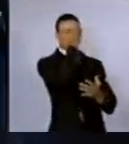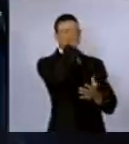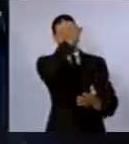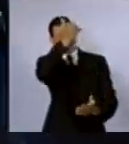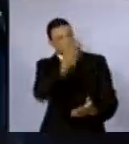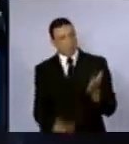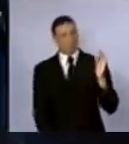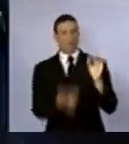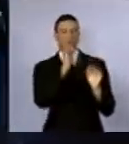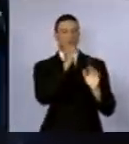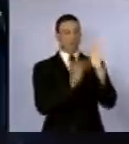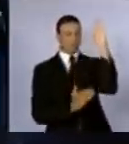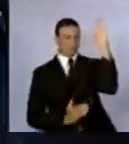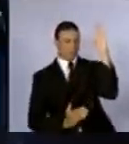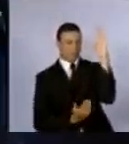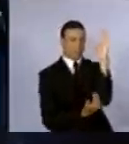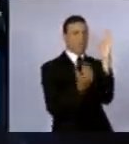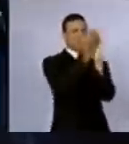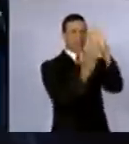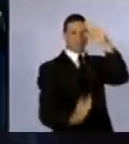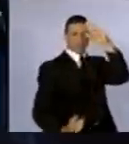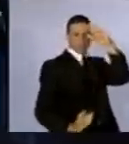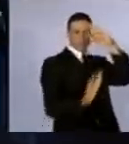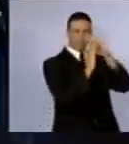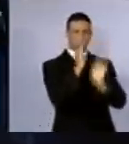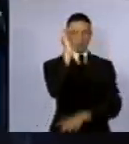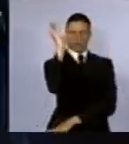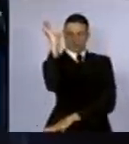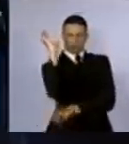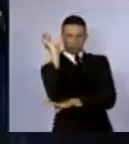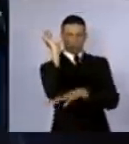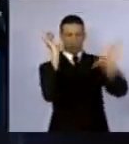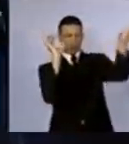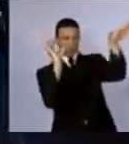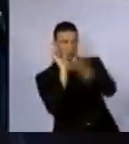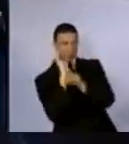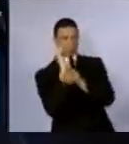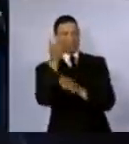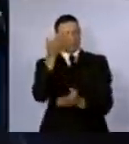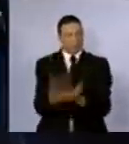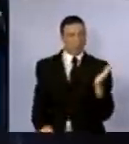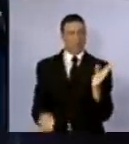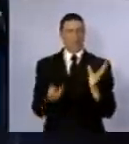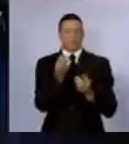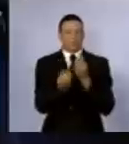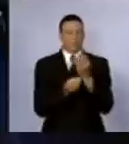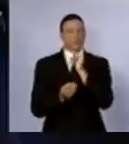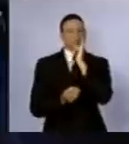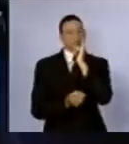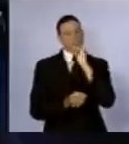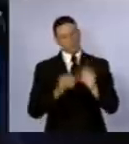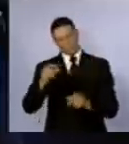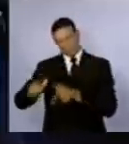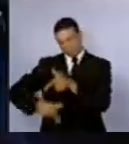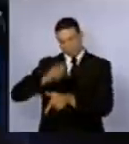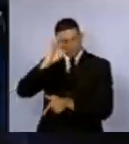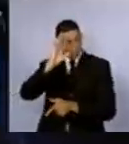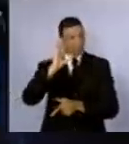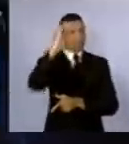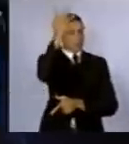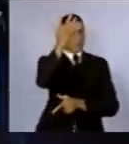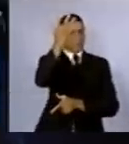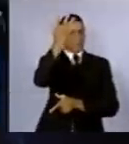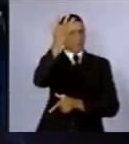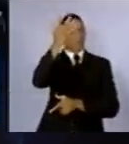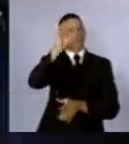definir quais são os níveis, né, de interferência que você pode ter. E, normalmente, quando existe uma ação que tenha que ser tomada, ela é